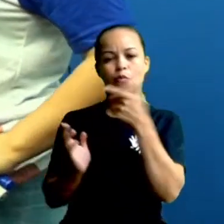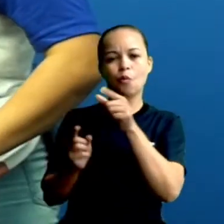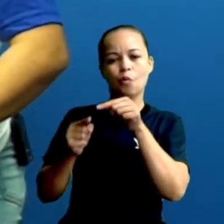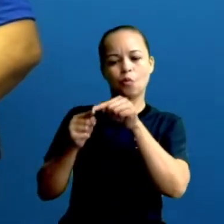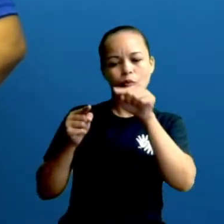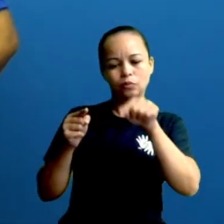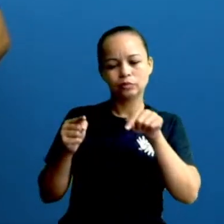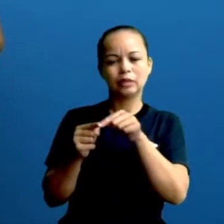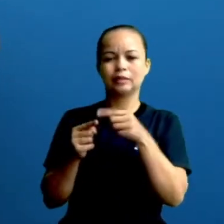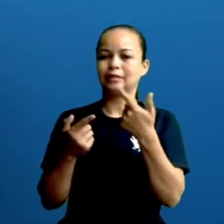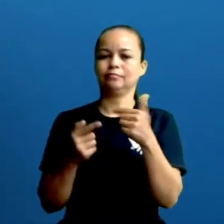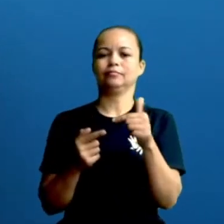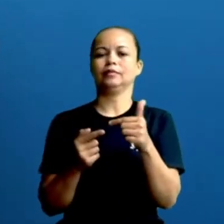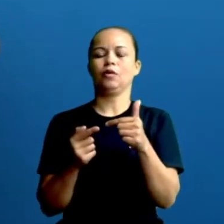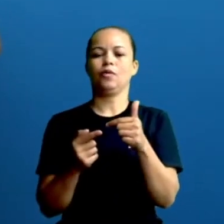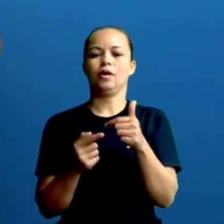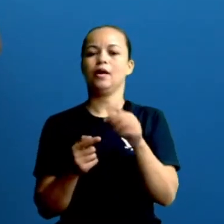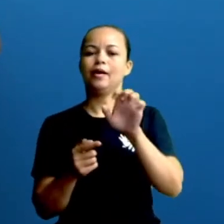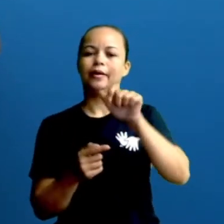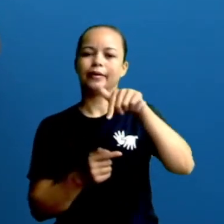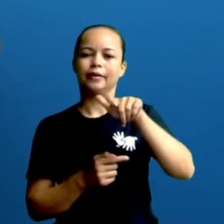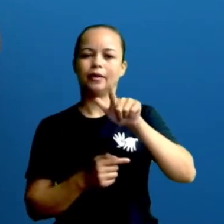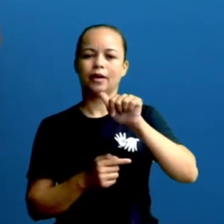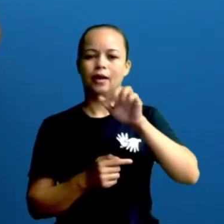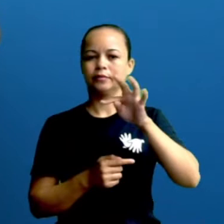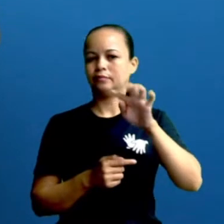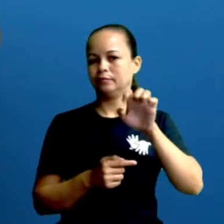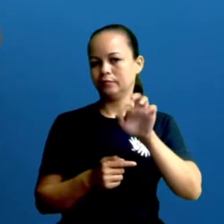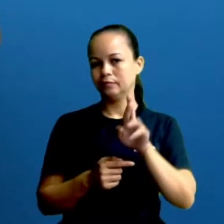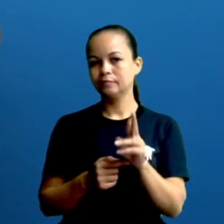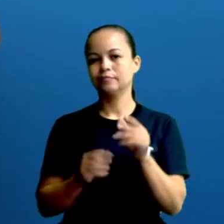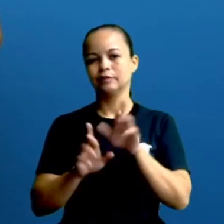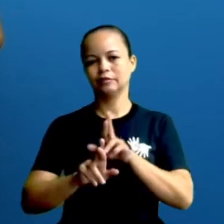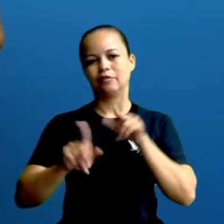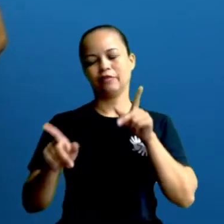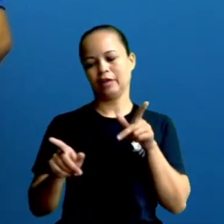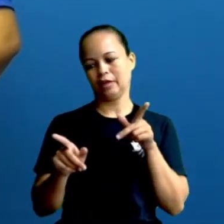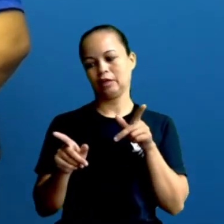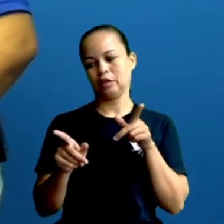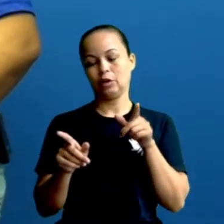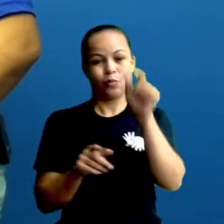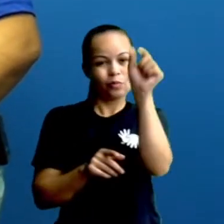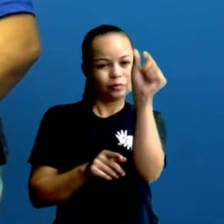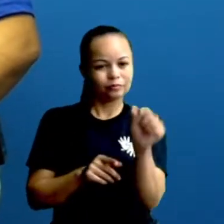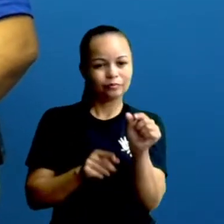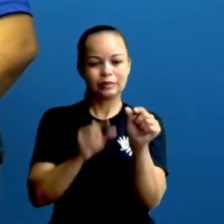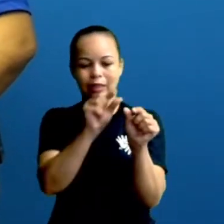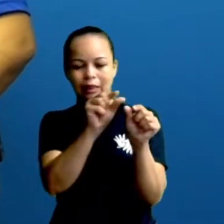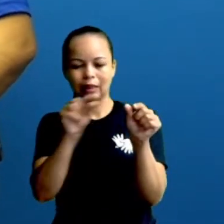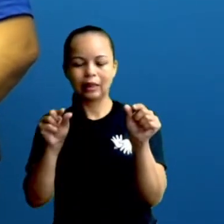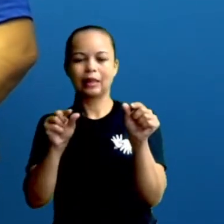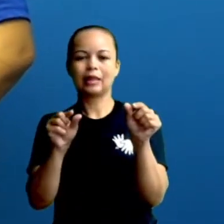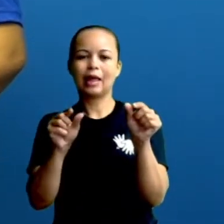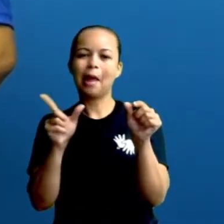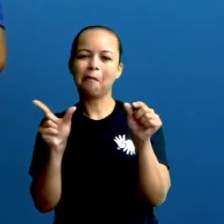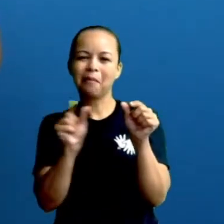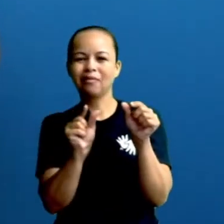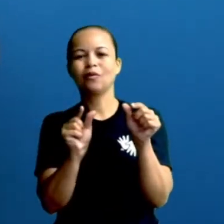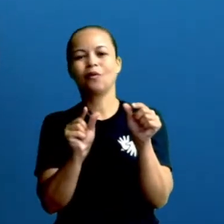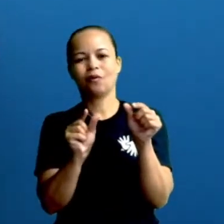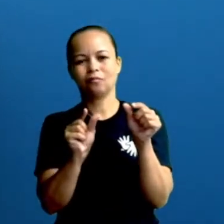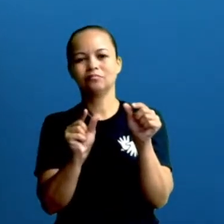equilátero. Percebam que essa altura aqui, o tamanho é menor que essa base. Essa base